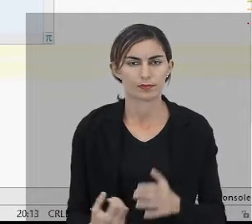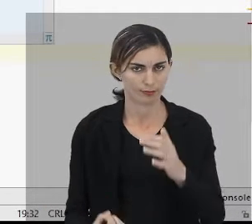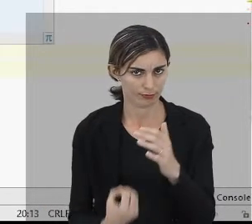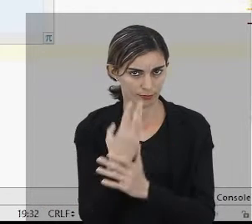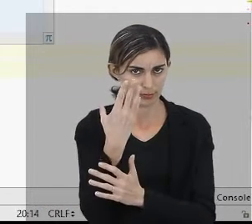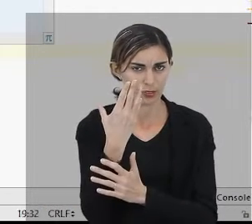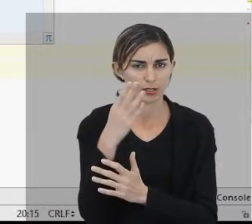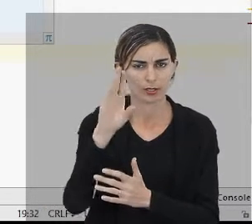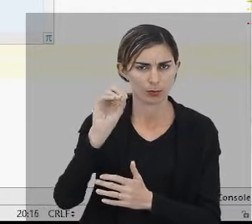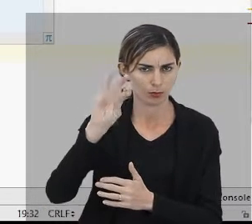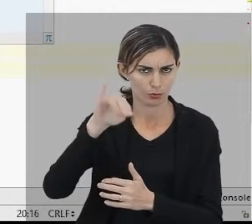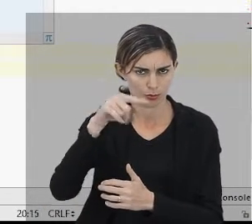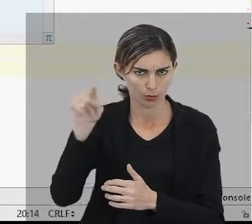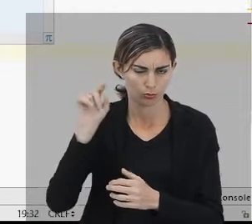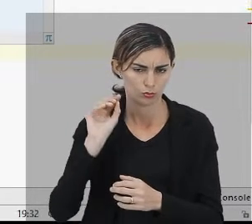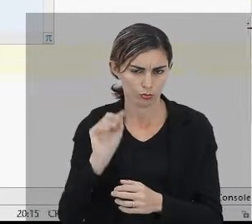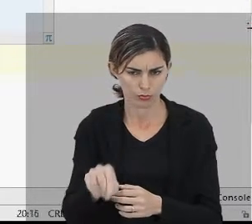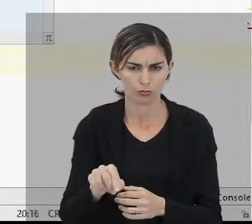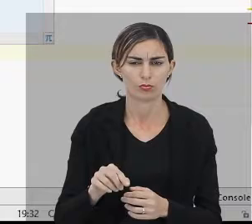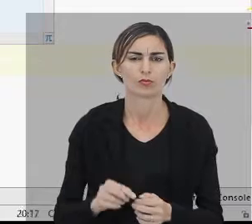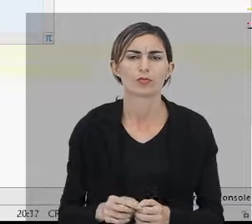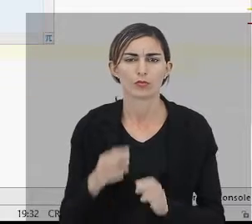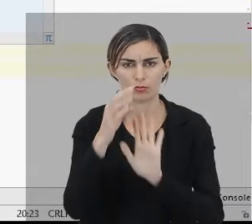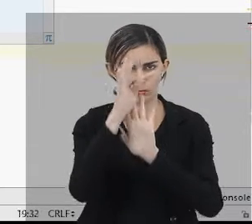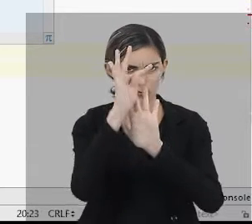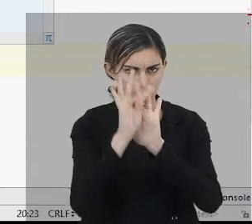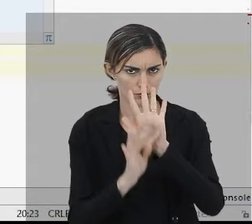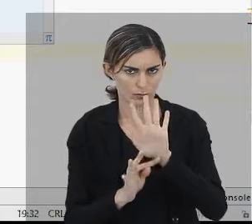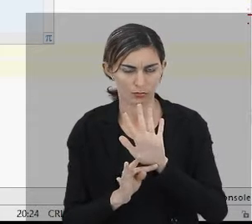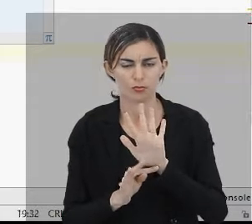Vou criar o botão, vou botar o texto.